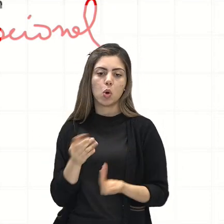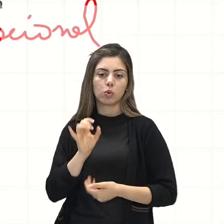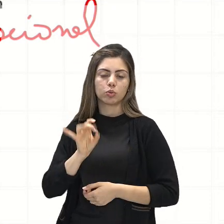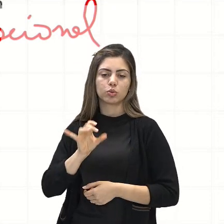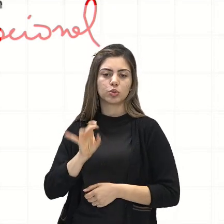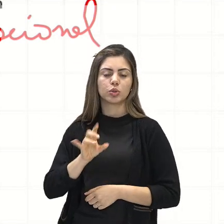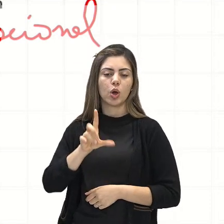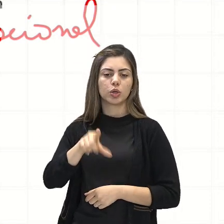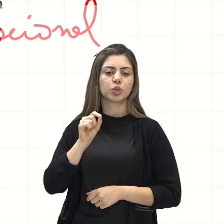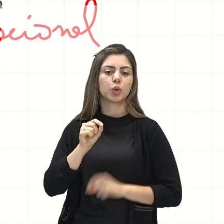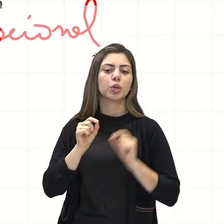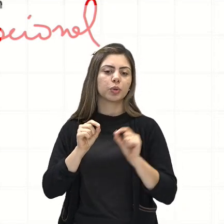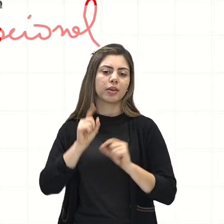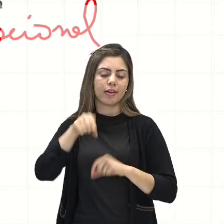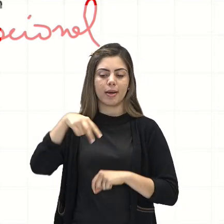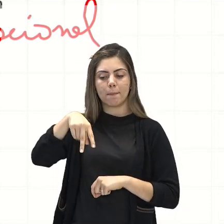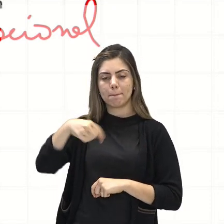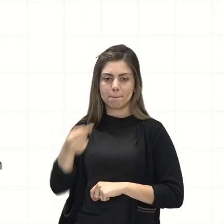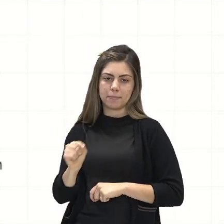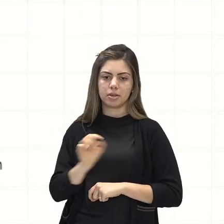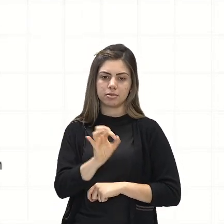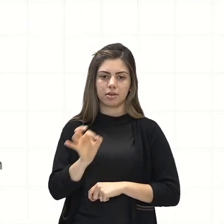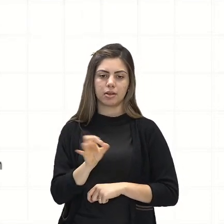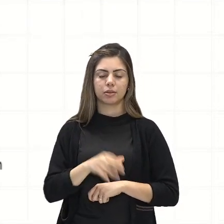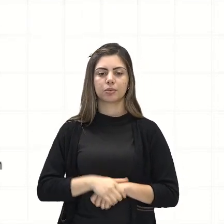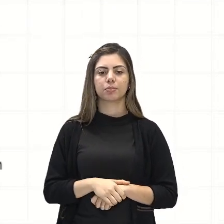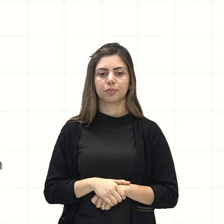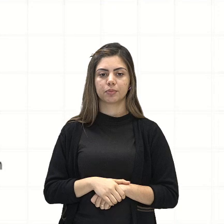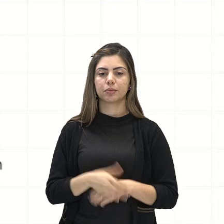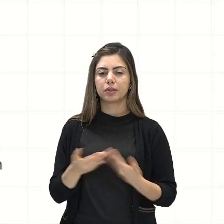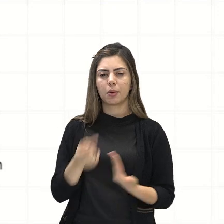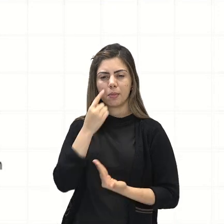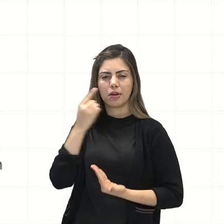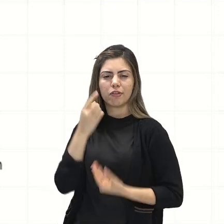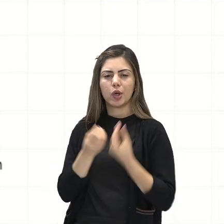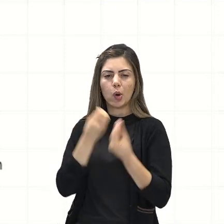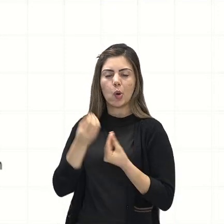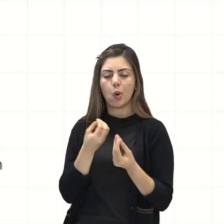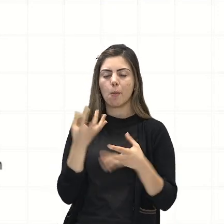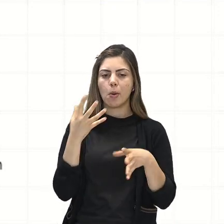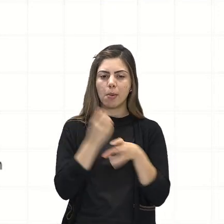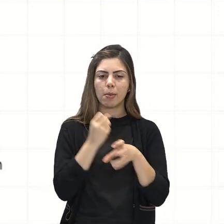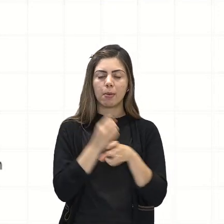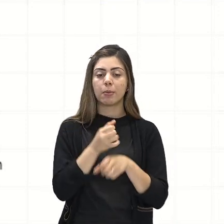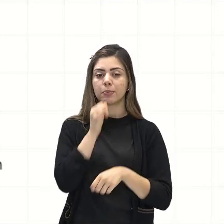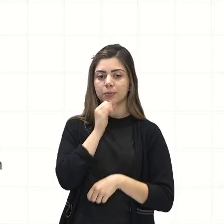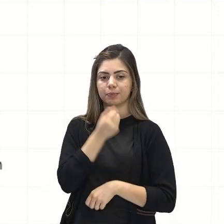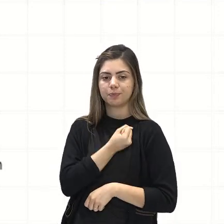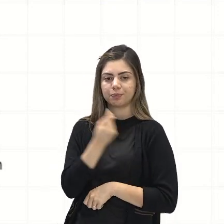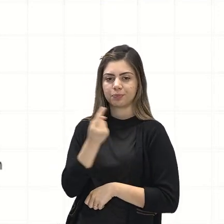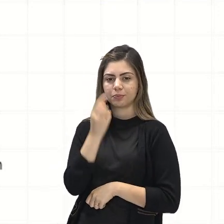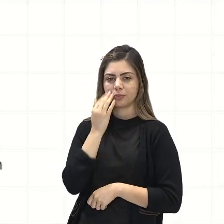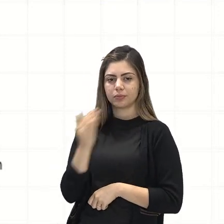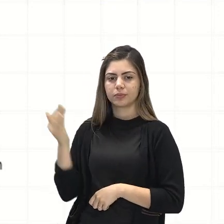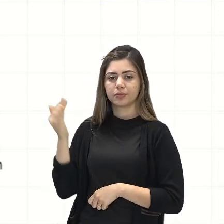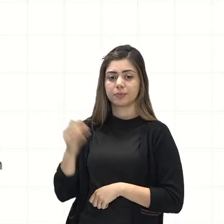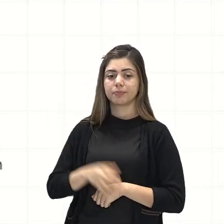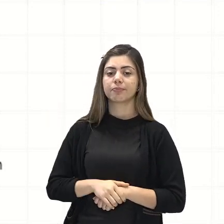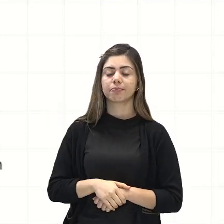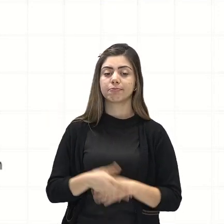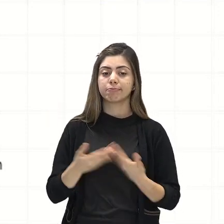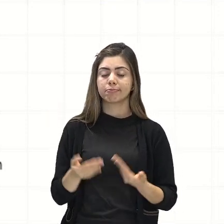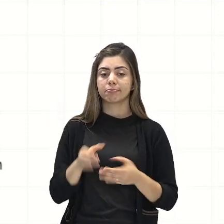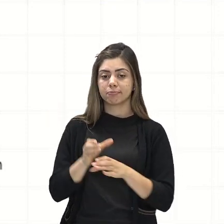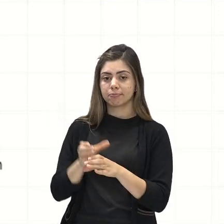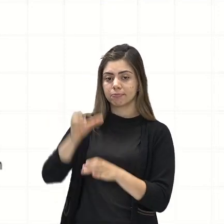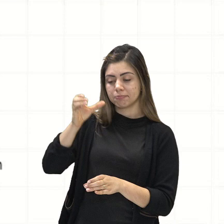valor de π. Então vamos ver como calcular, olha. Então no exemplo 1 nós temos, olha, calcule